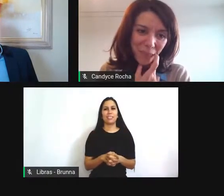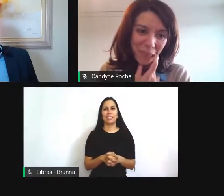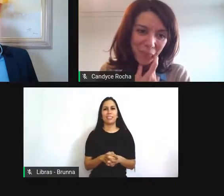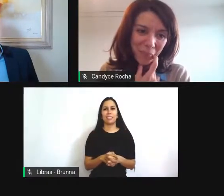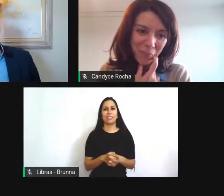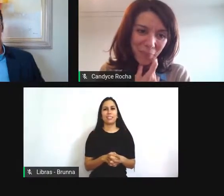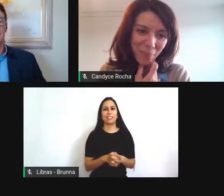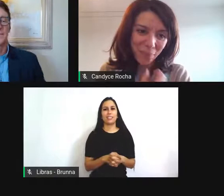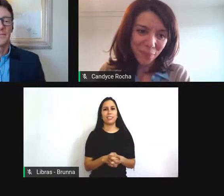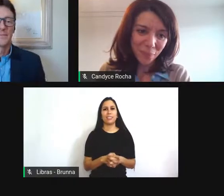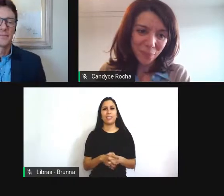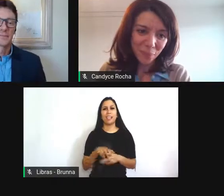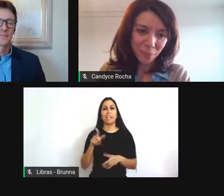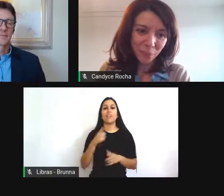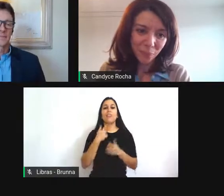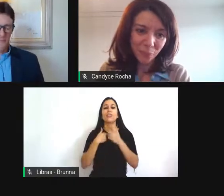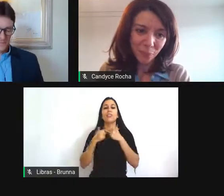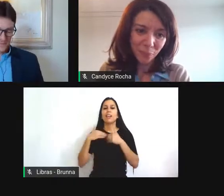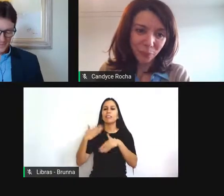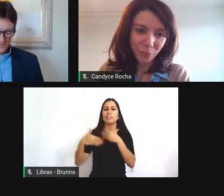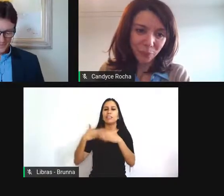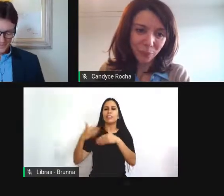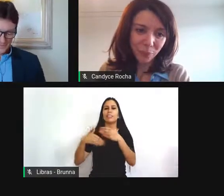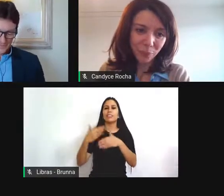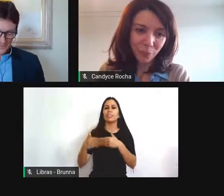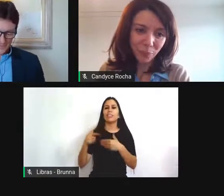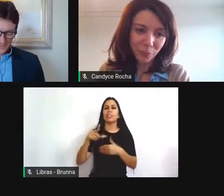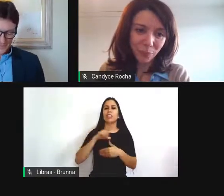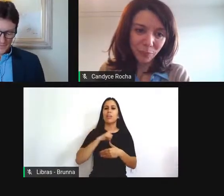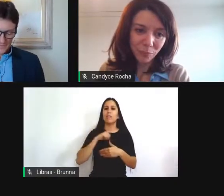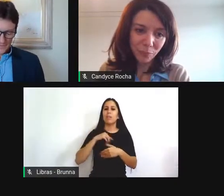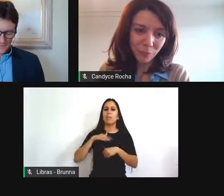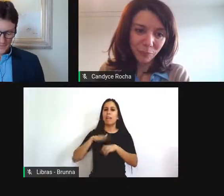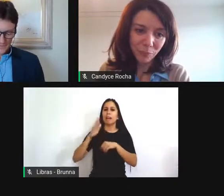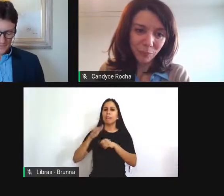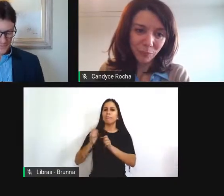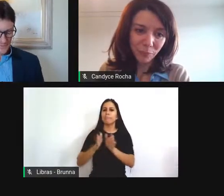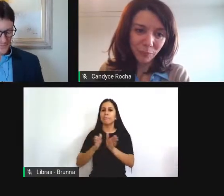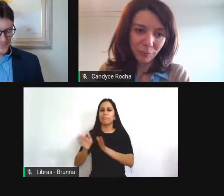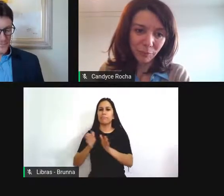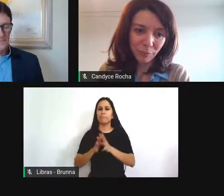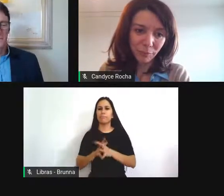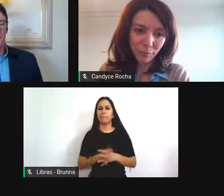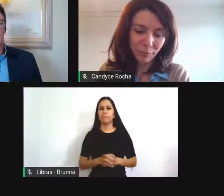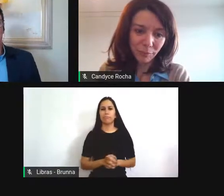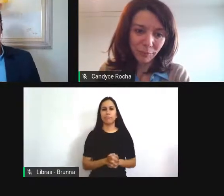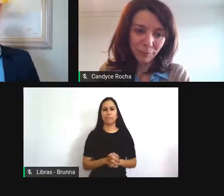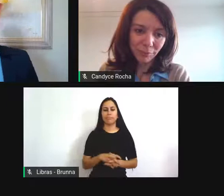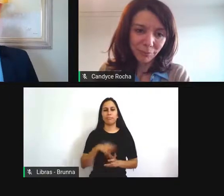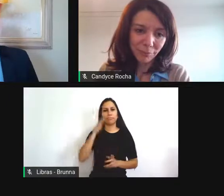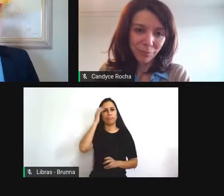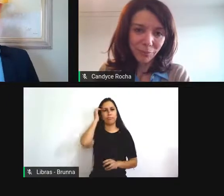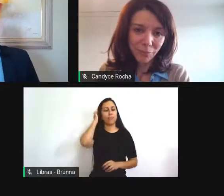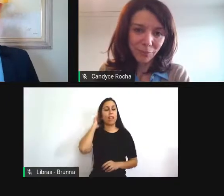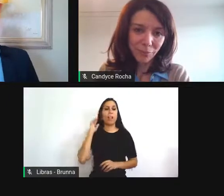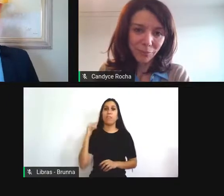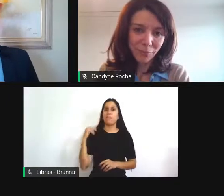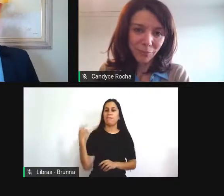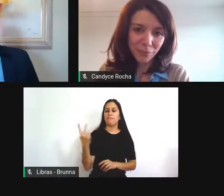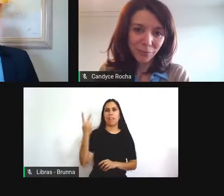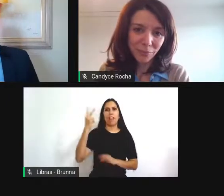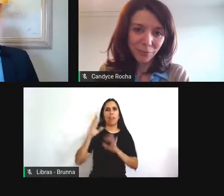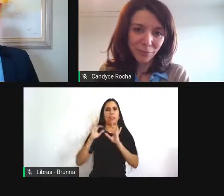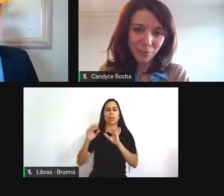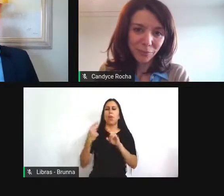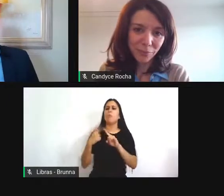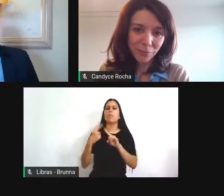continuar nesse caminho, porque eu tenho esse viés muito matemático. Então, gente, valeu a pena demais, porque eu estou